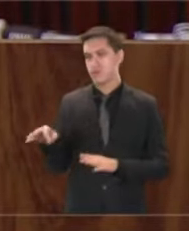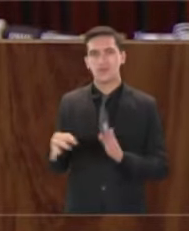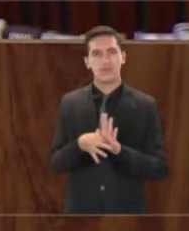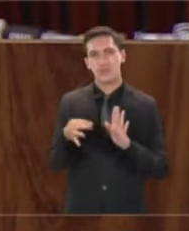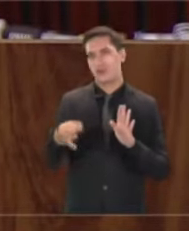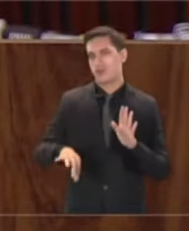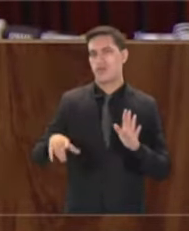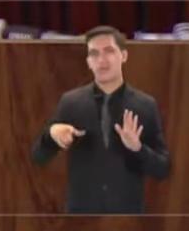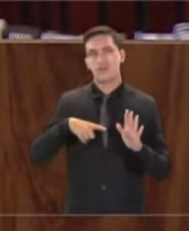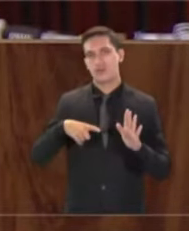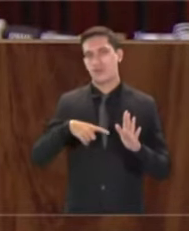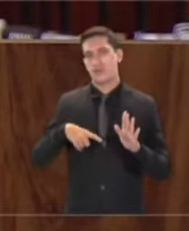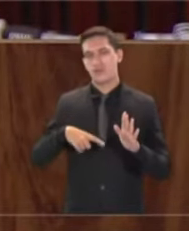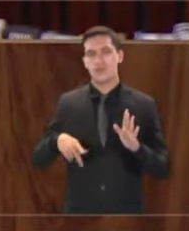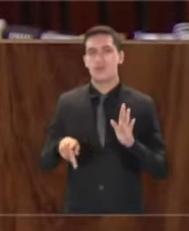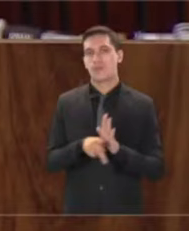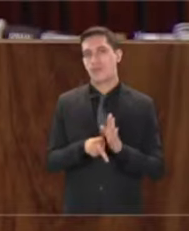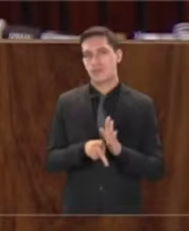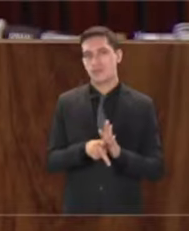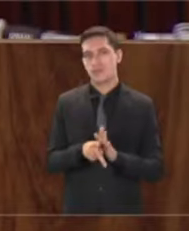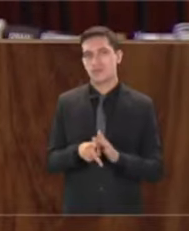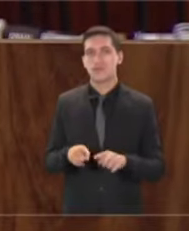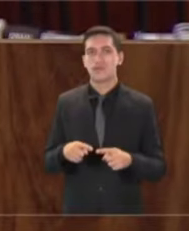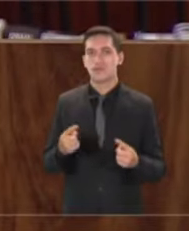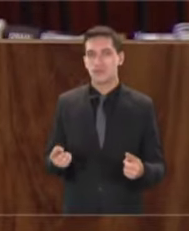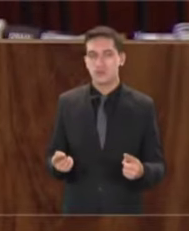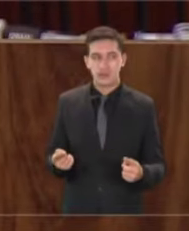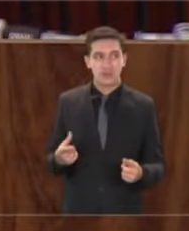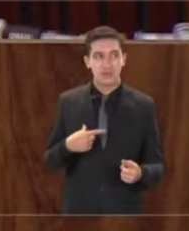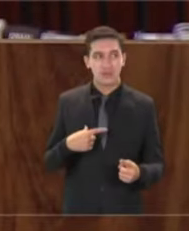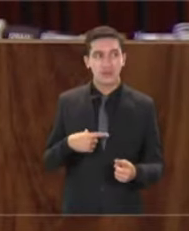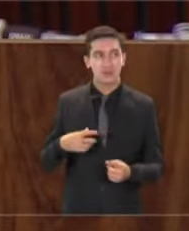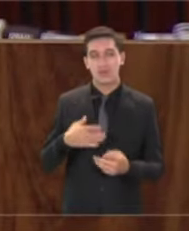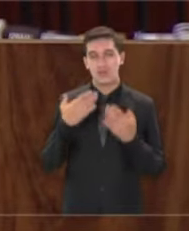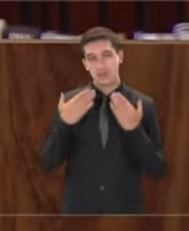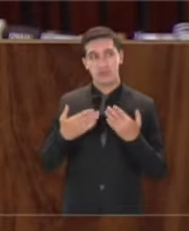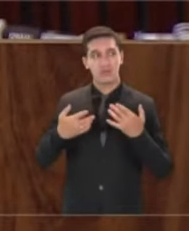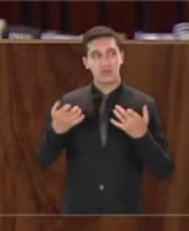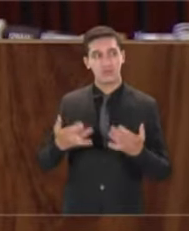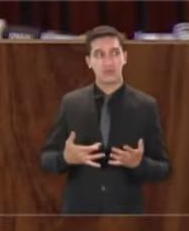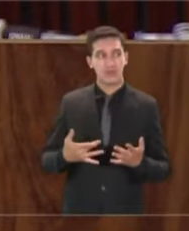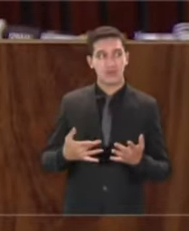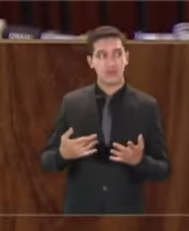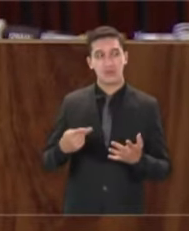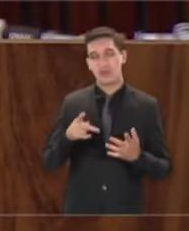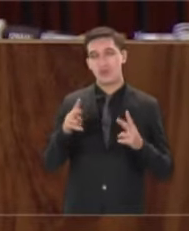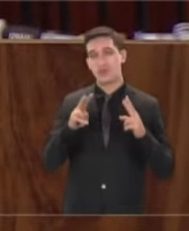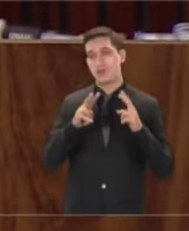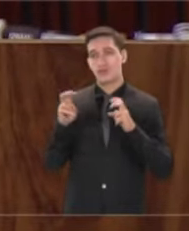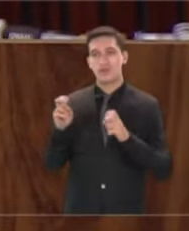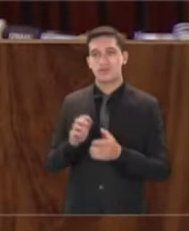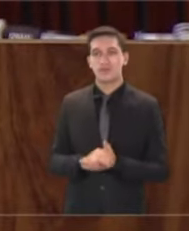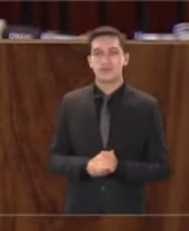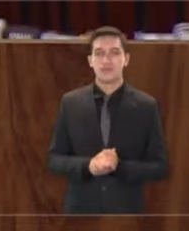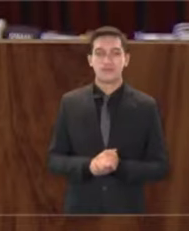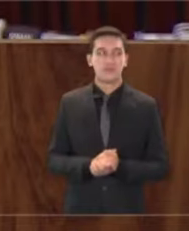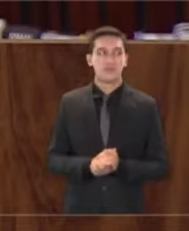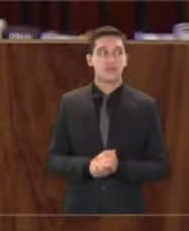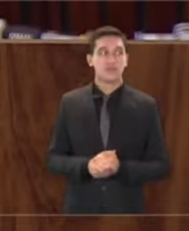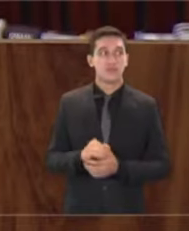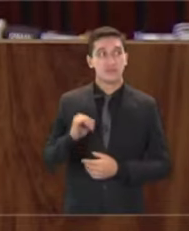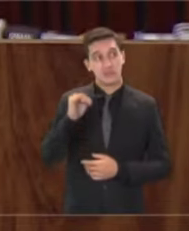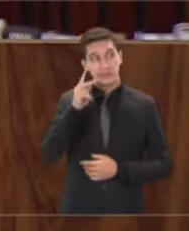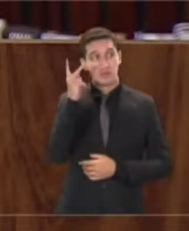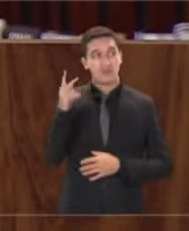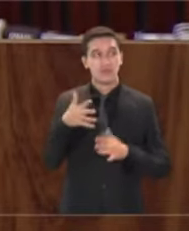tem sobre o que está abordando, sobre o assunto que está abordando. Se alguém